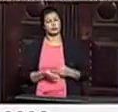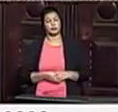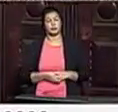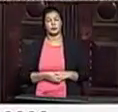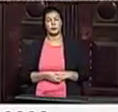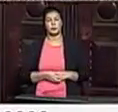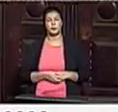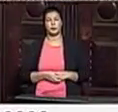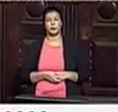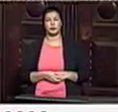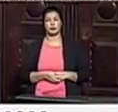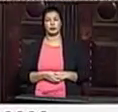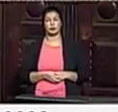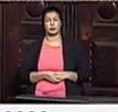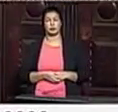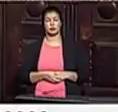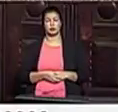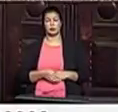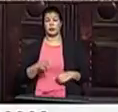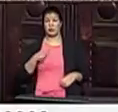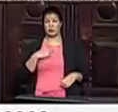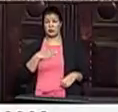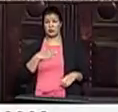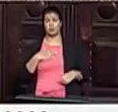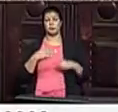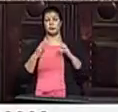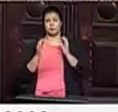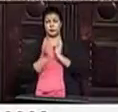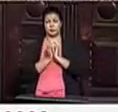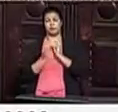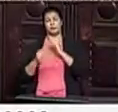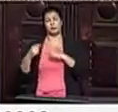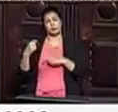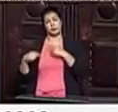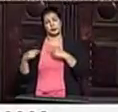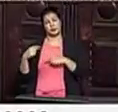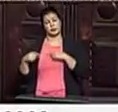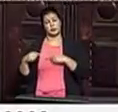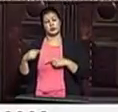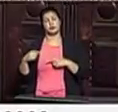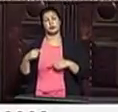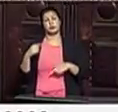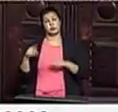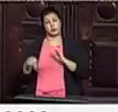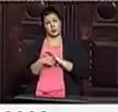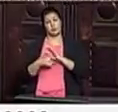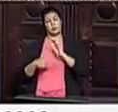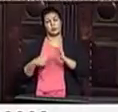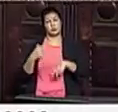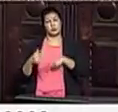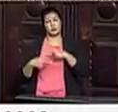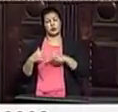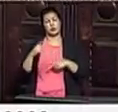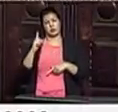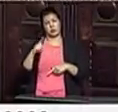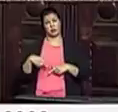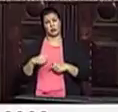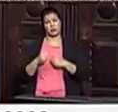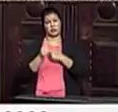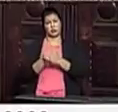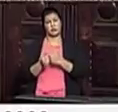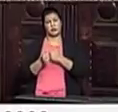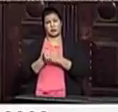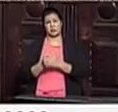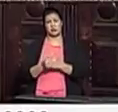testemunho. O meu partido político, o partido a que eu sou filiado, o Partido dos Trabalhadores, tem defendido